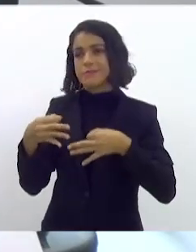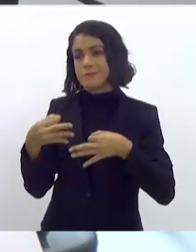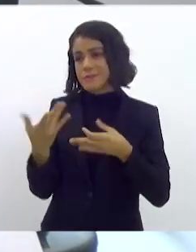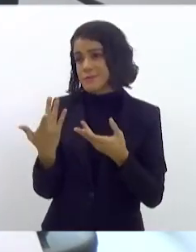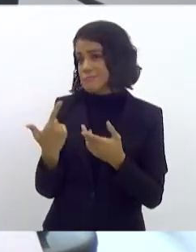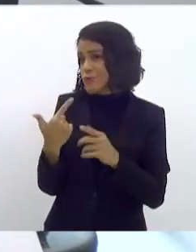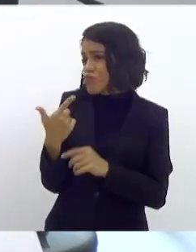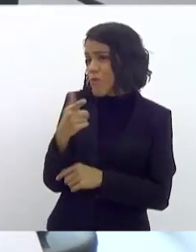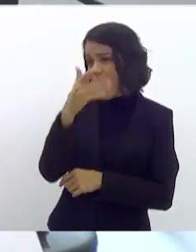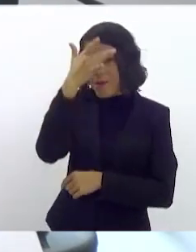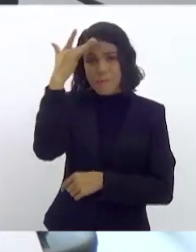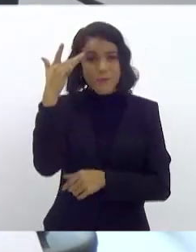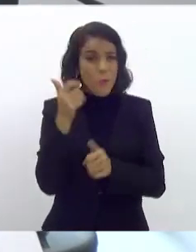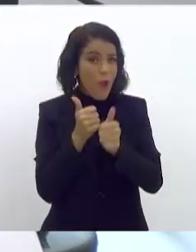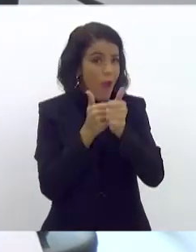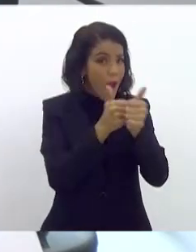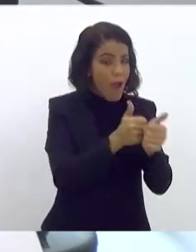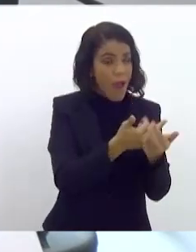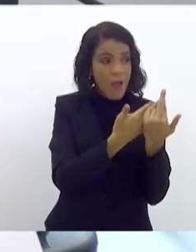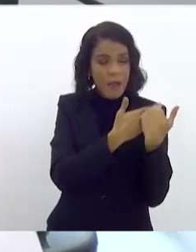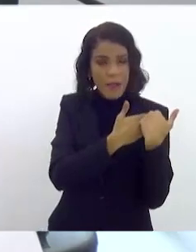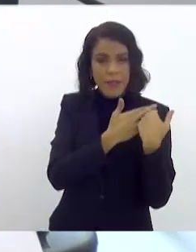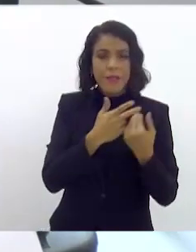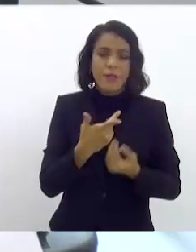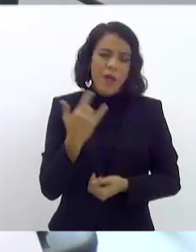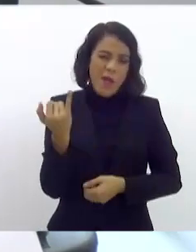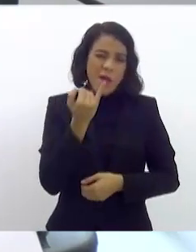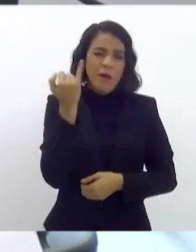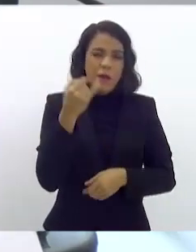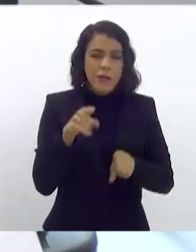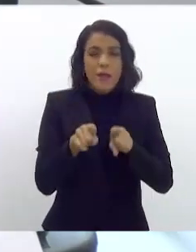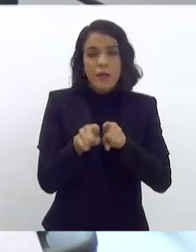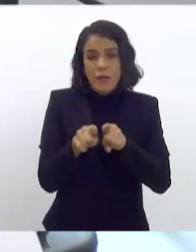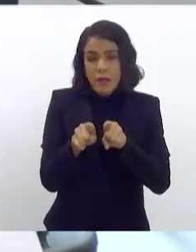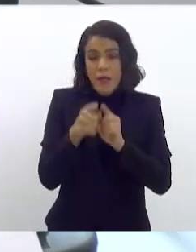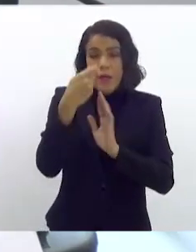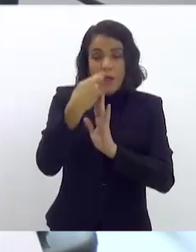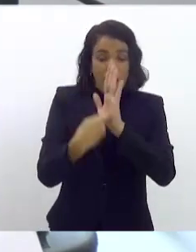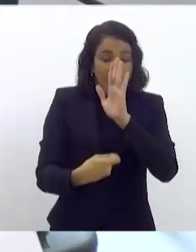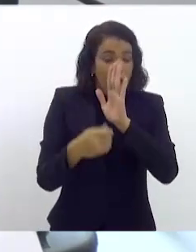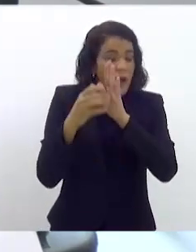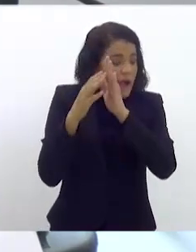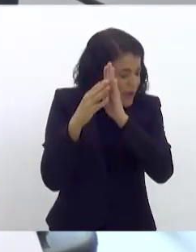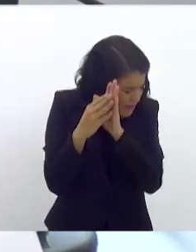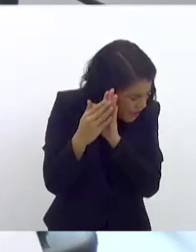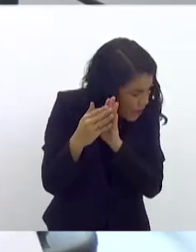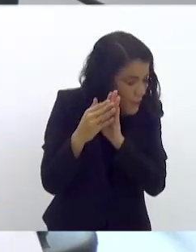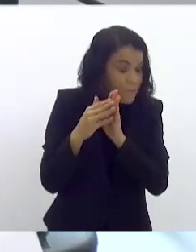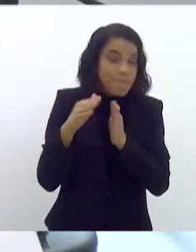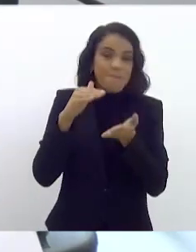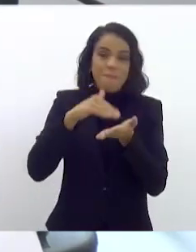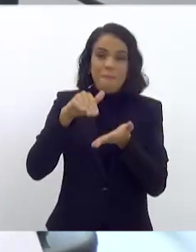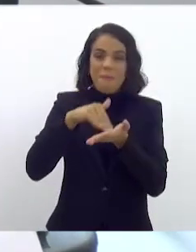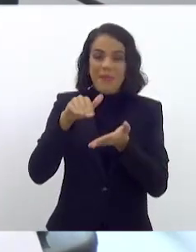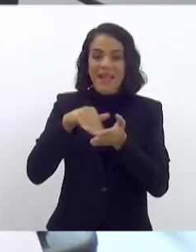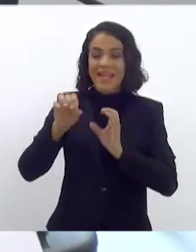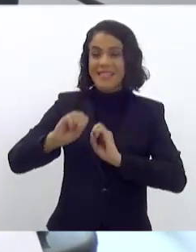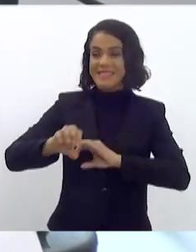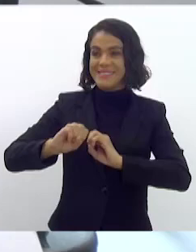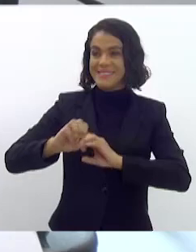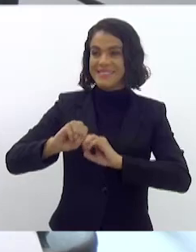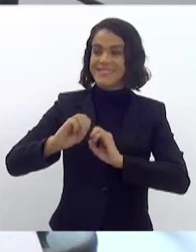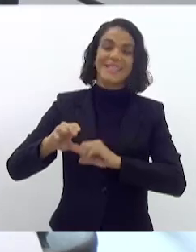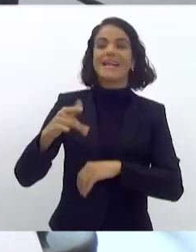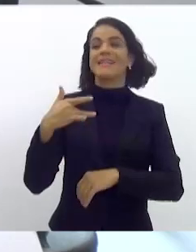o acompanhamento dos seus responsáveis. Então, eu achava importante também fazer por escrito a Secretaria de Educação, a Secretaria